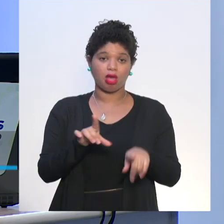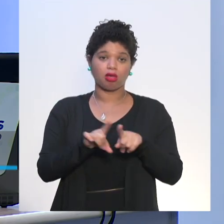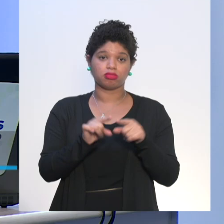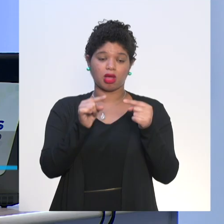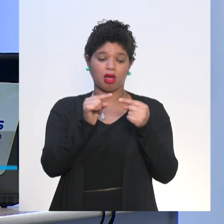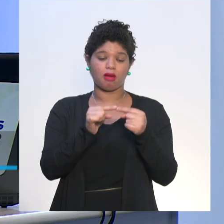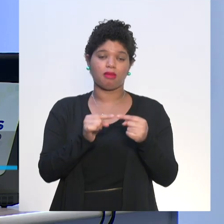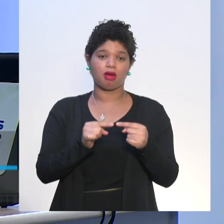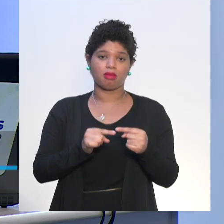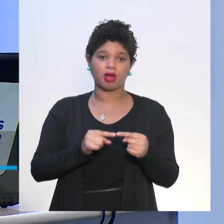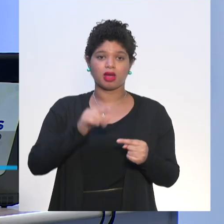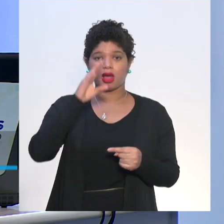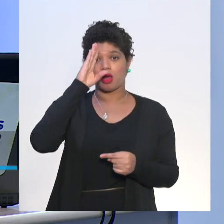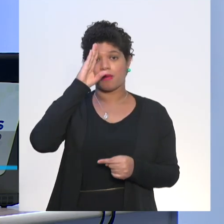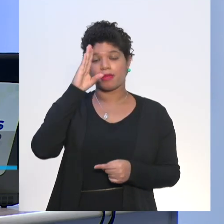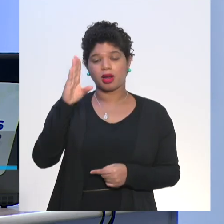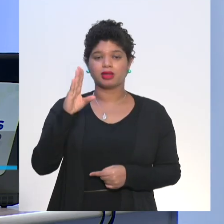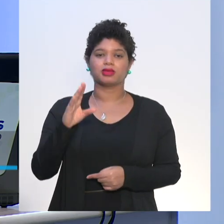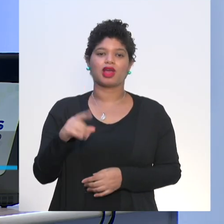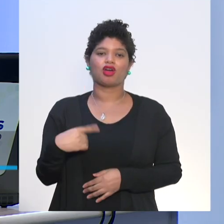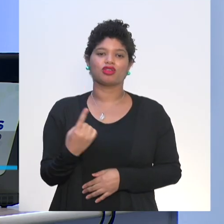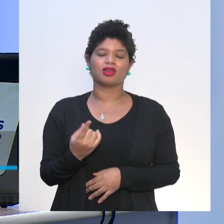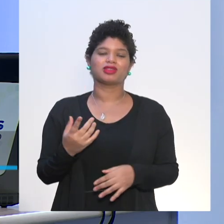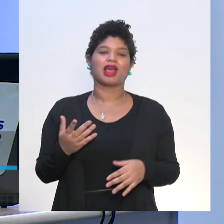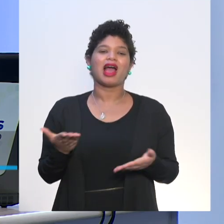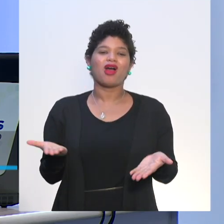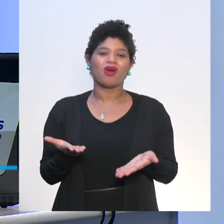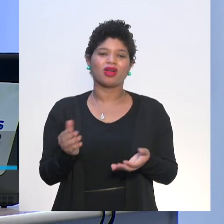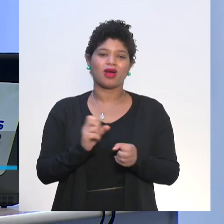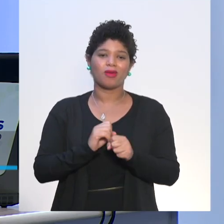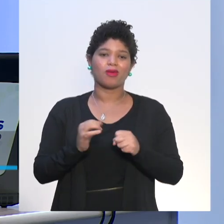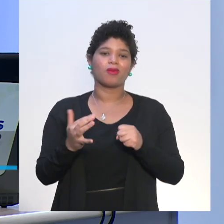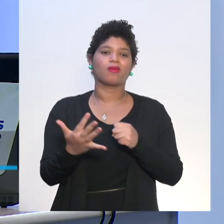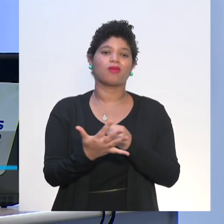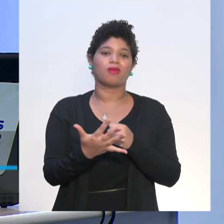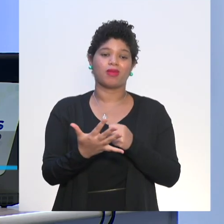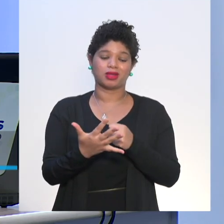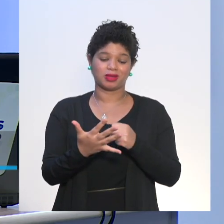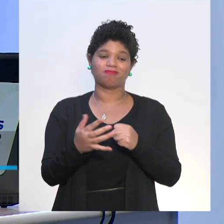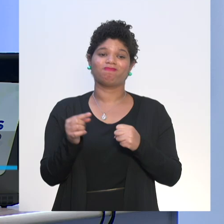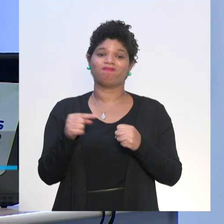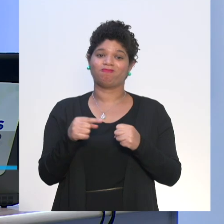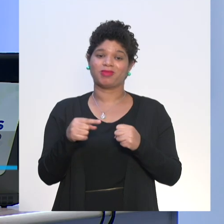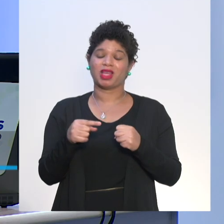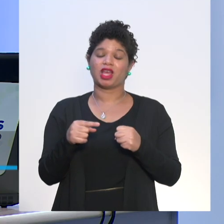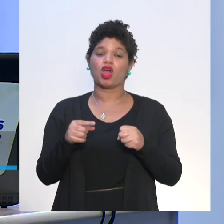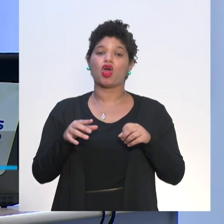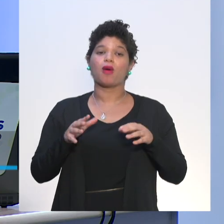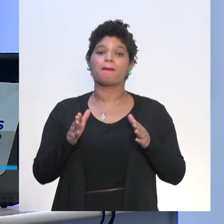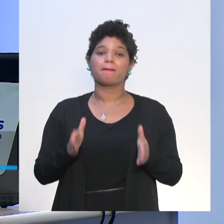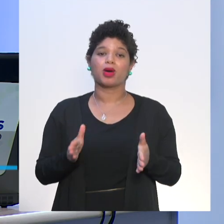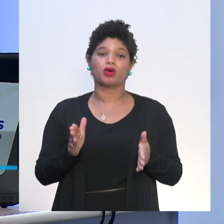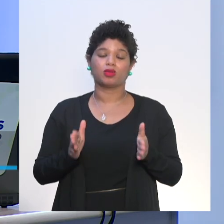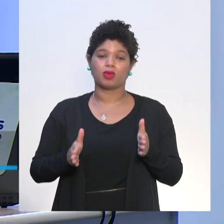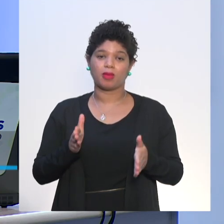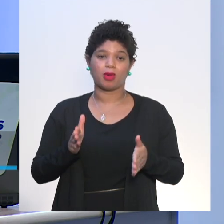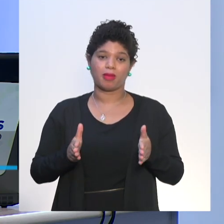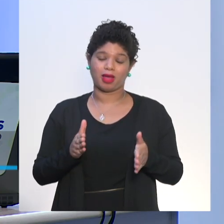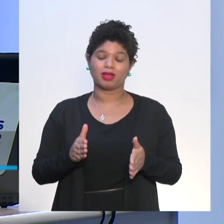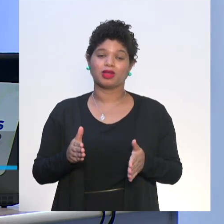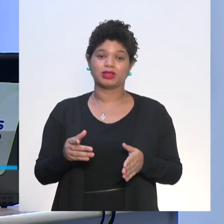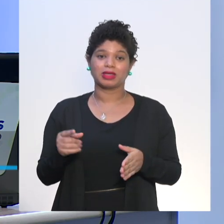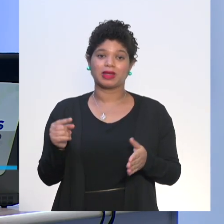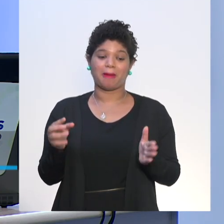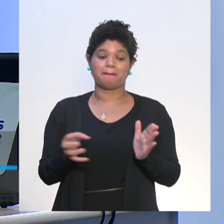ver principalmente com esse momento histórico que a gente está vivendo, que é o momento da pandemia,